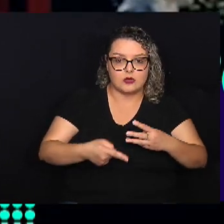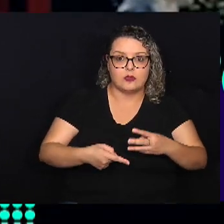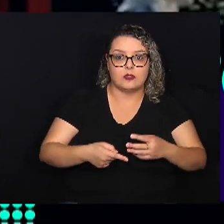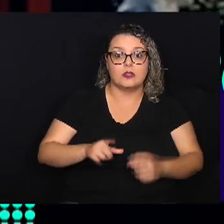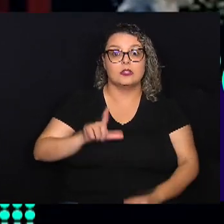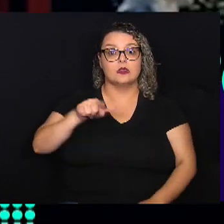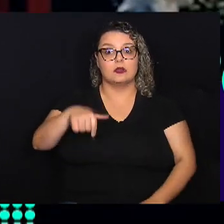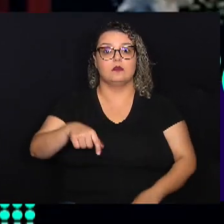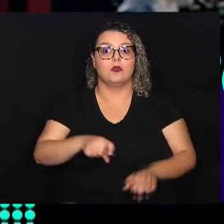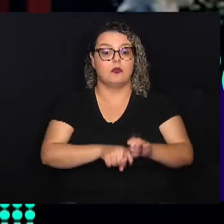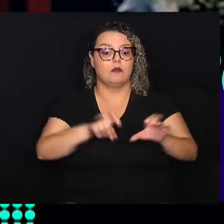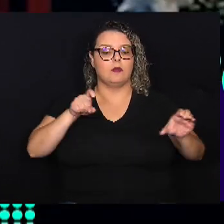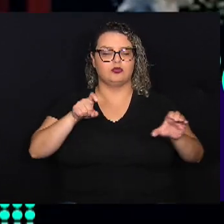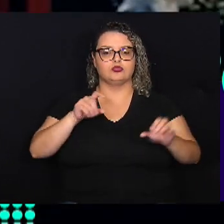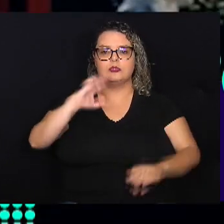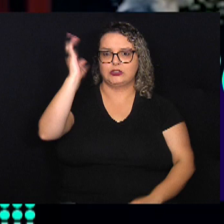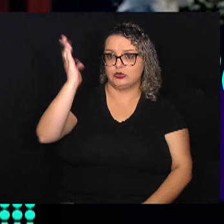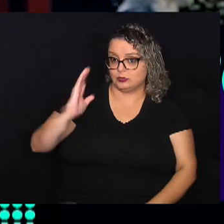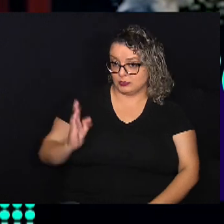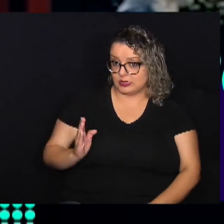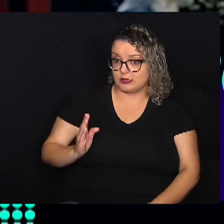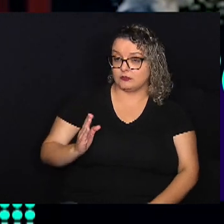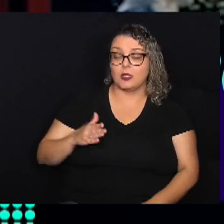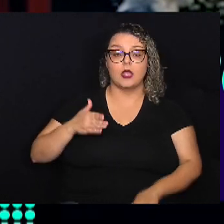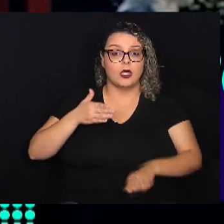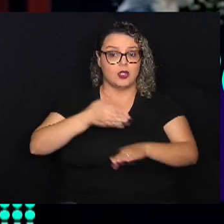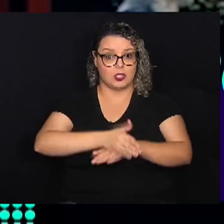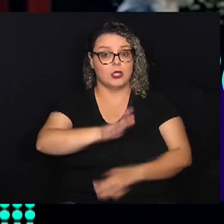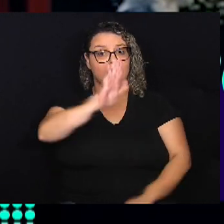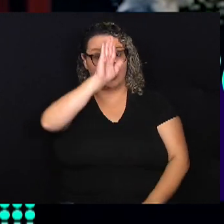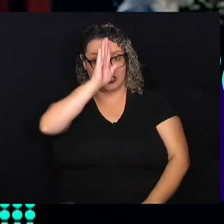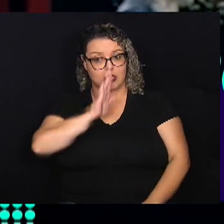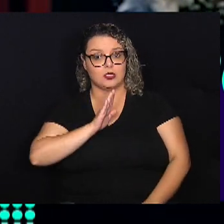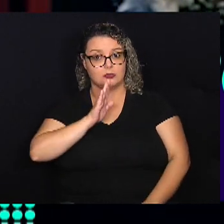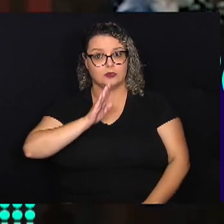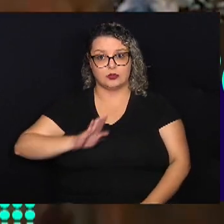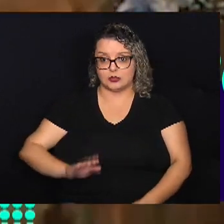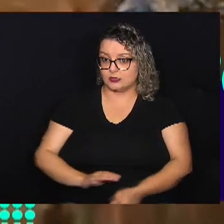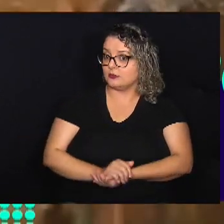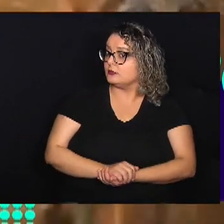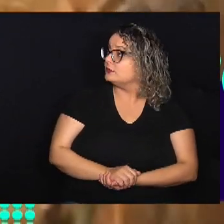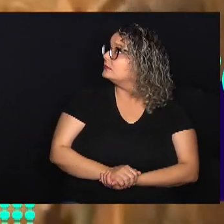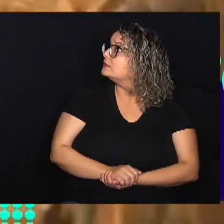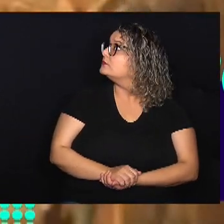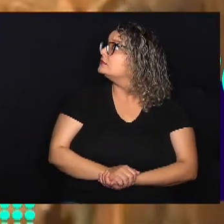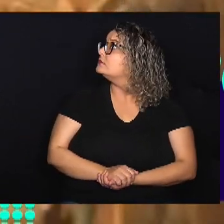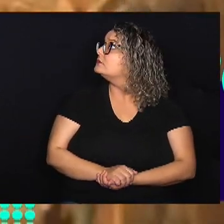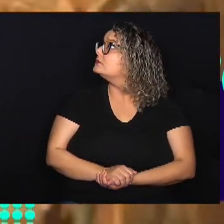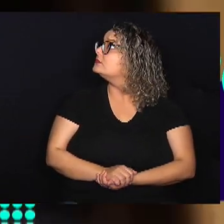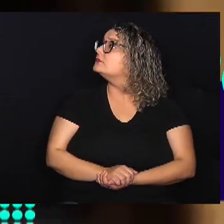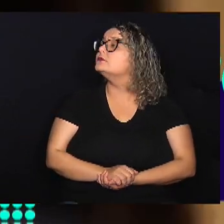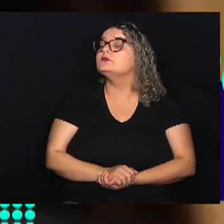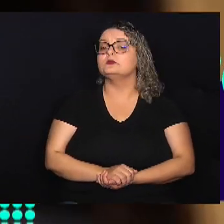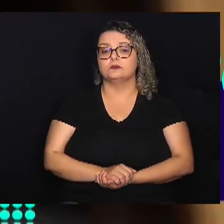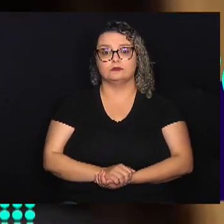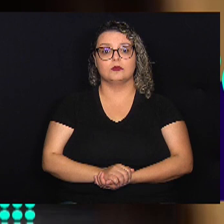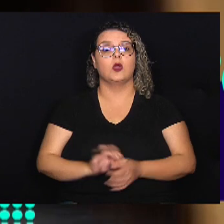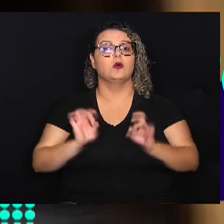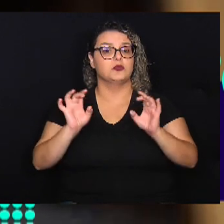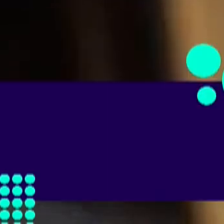da independência do Brasil. A entrada é gratuita. A ser entregue por correio especial ao príncipe Dom